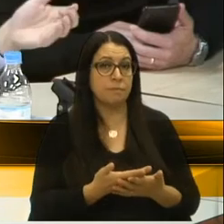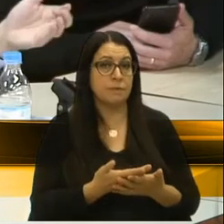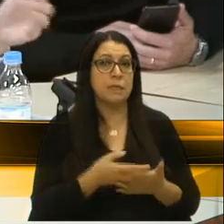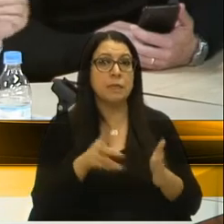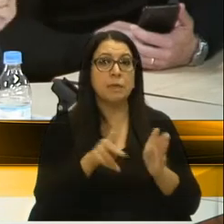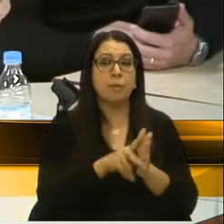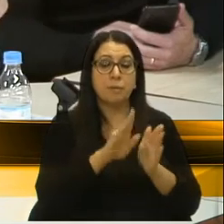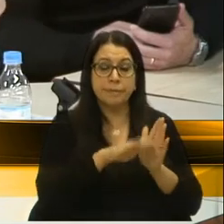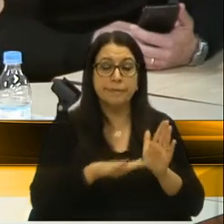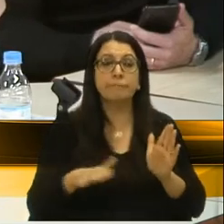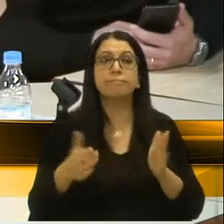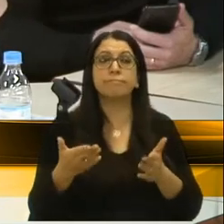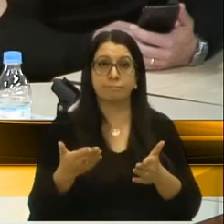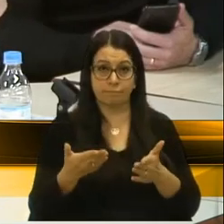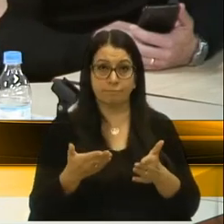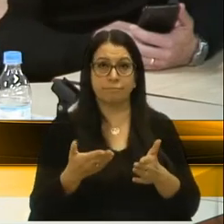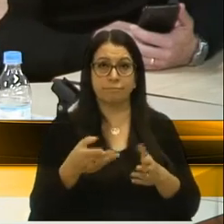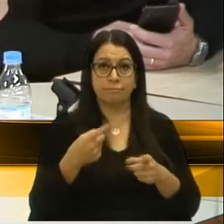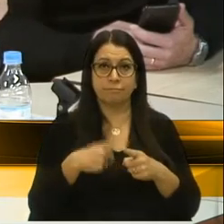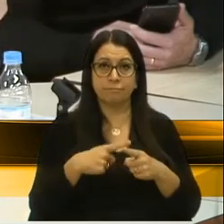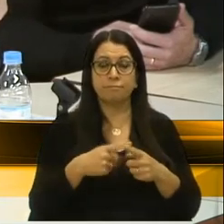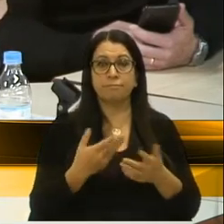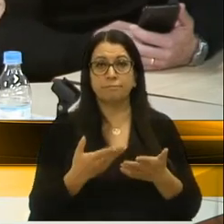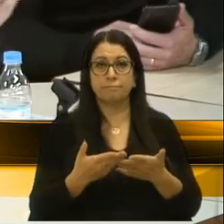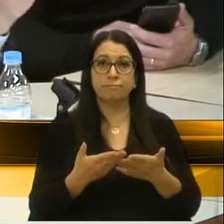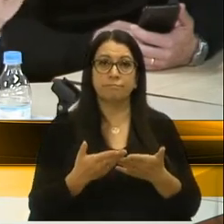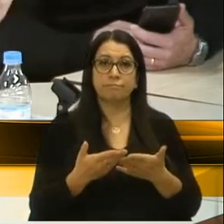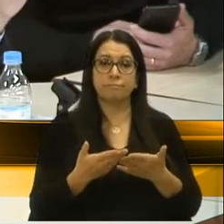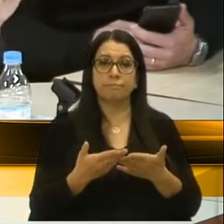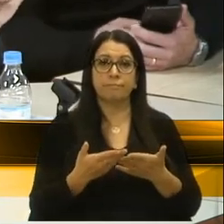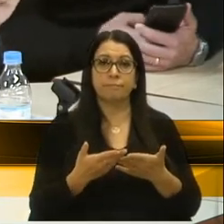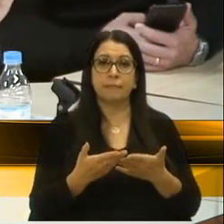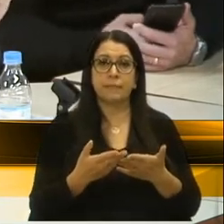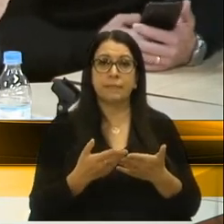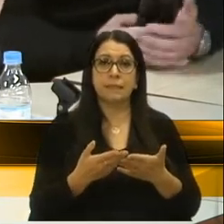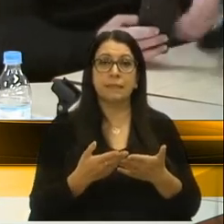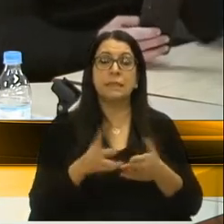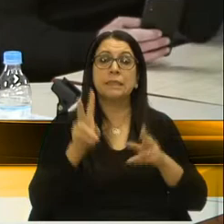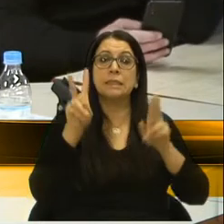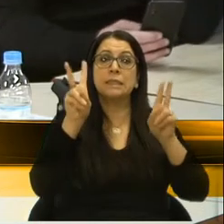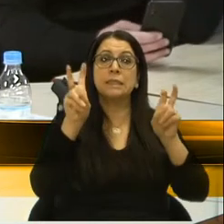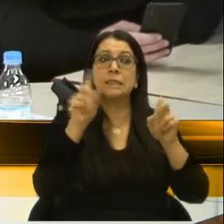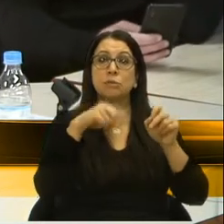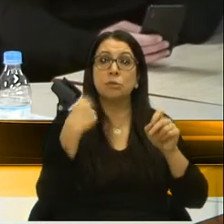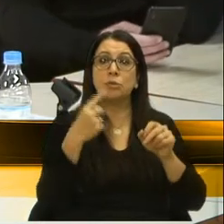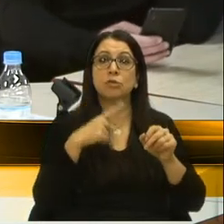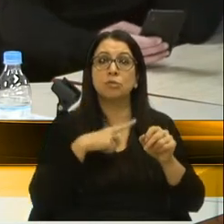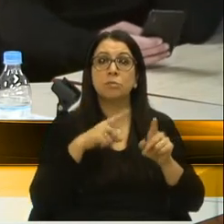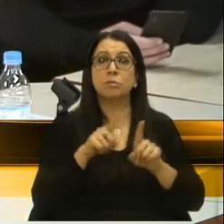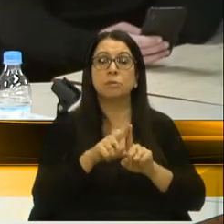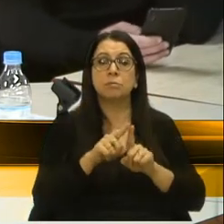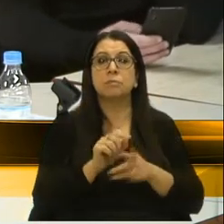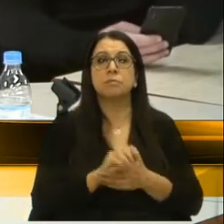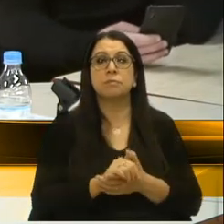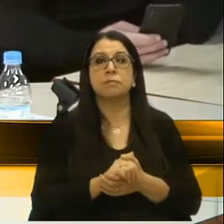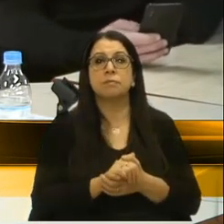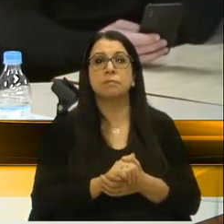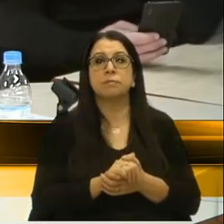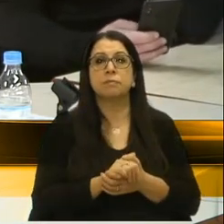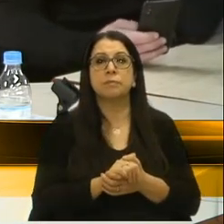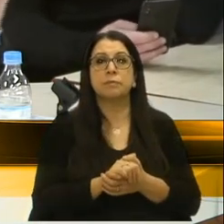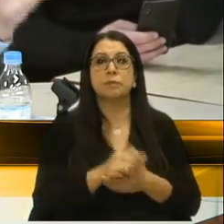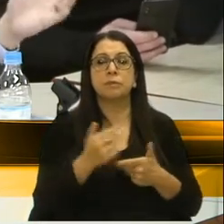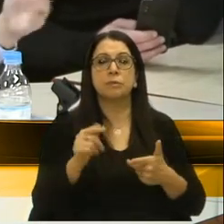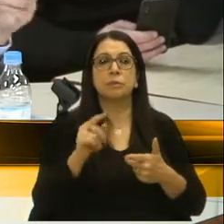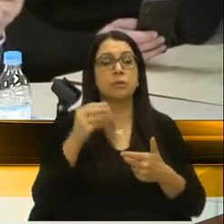próprias crianças, porque nesse tema nós tivemos também situações